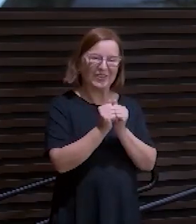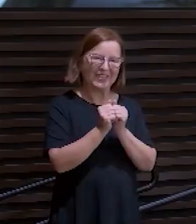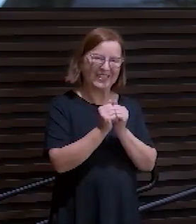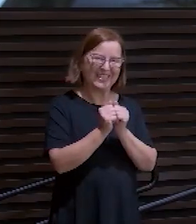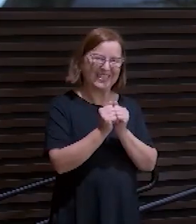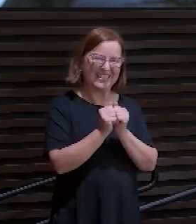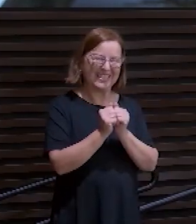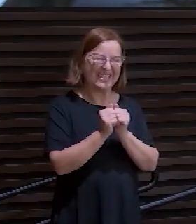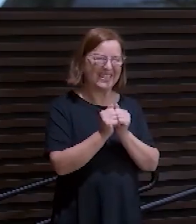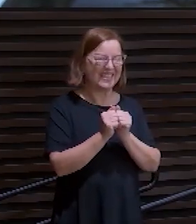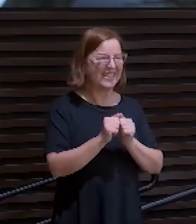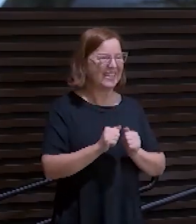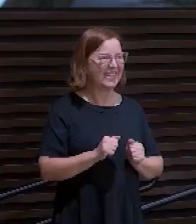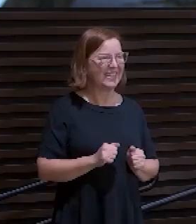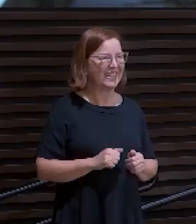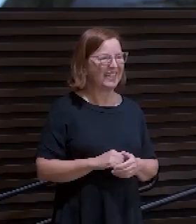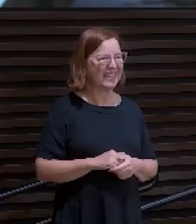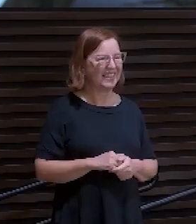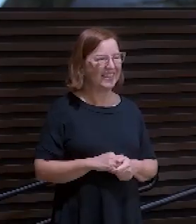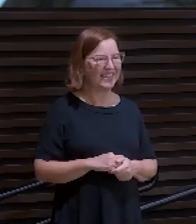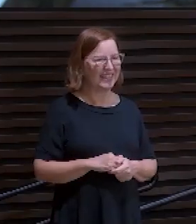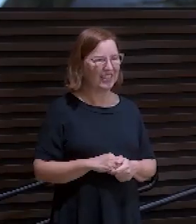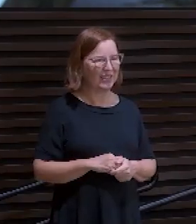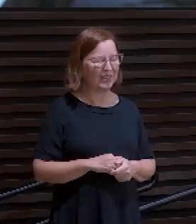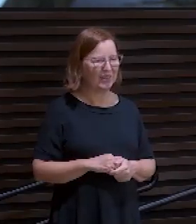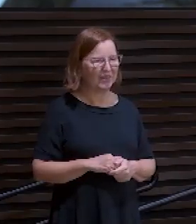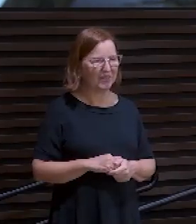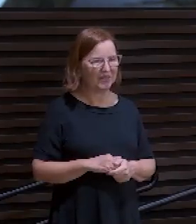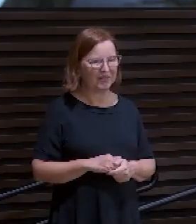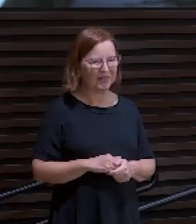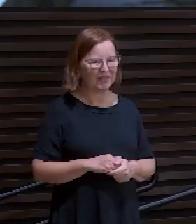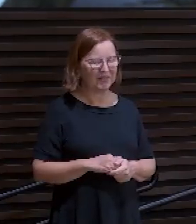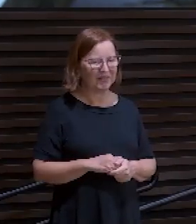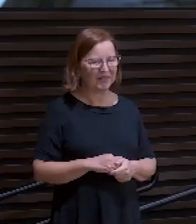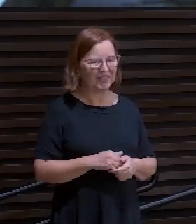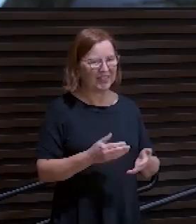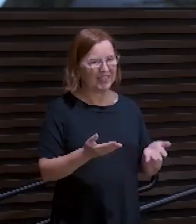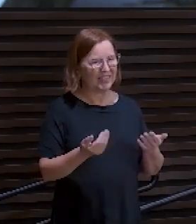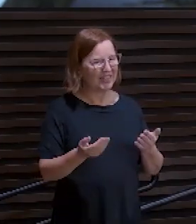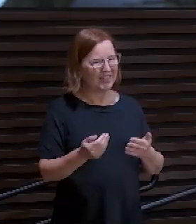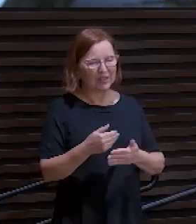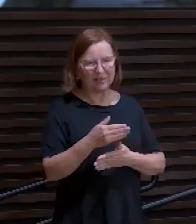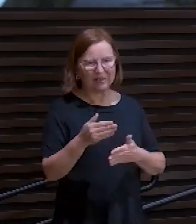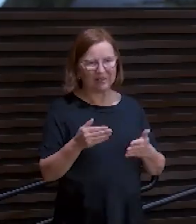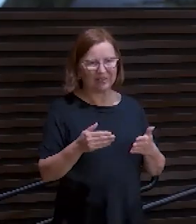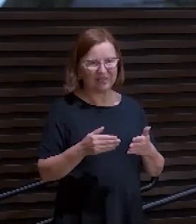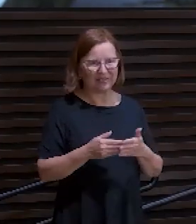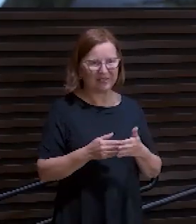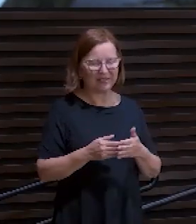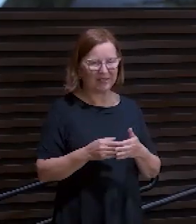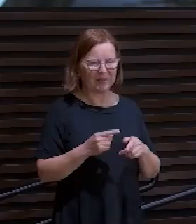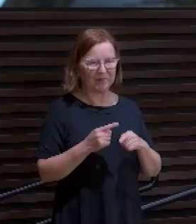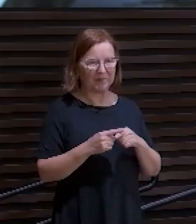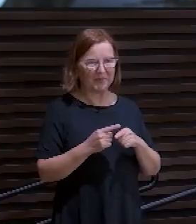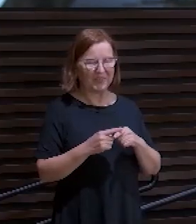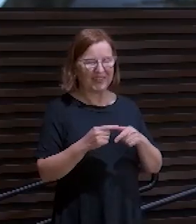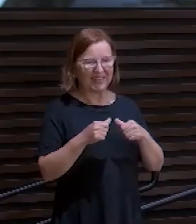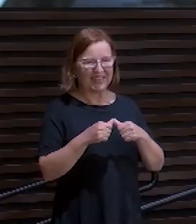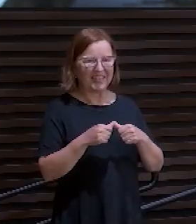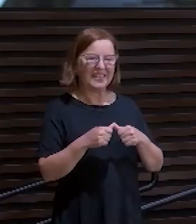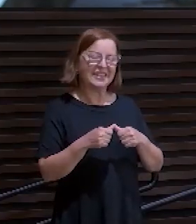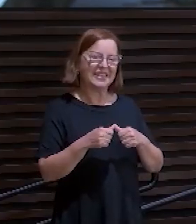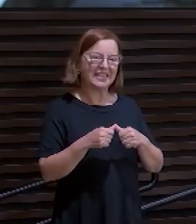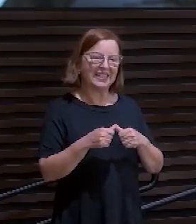pai, tragam os rebanhos, porque esta terra será a terra, a